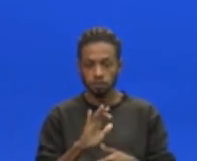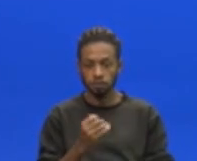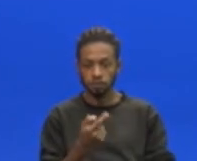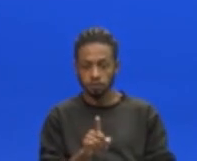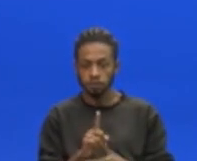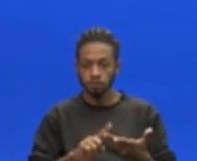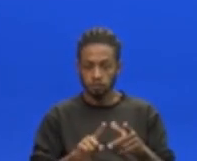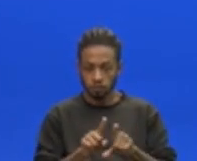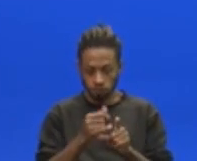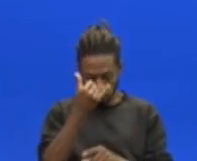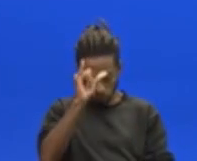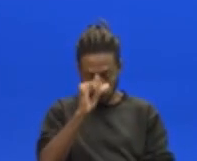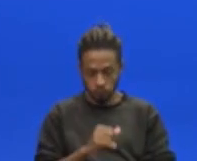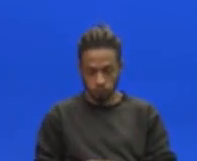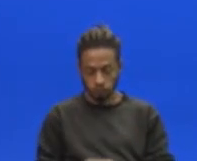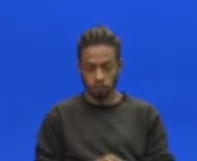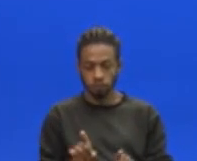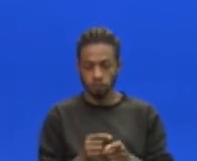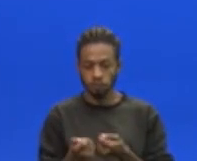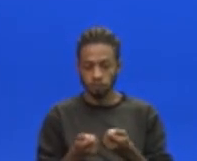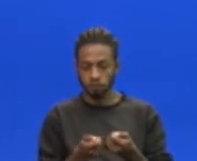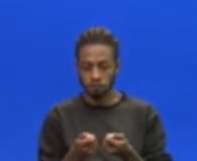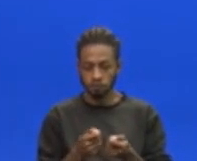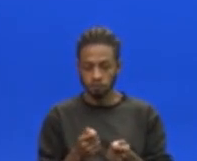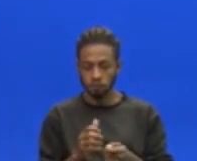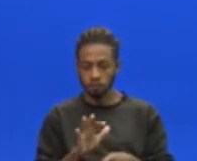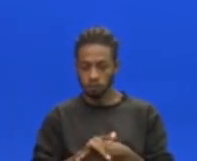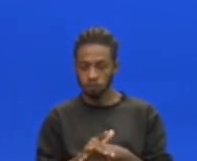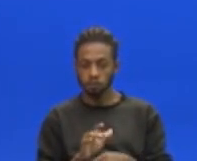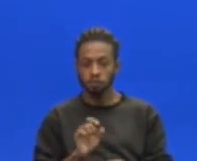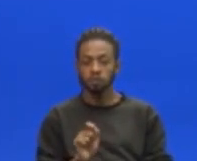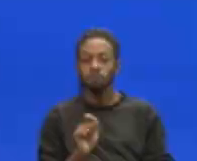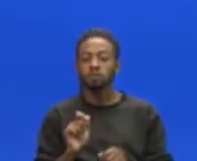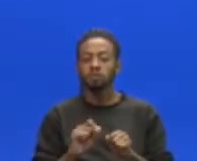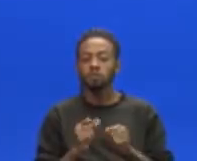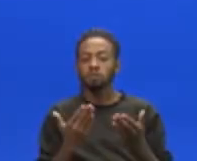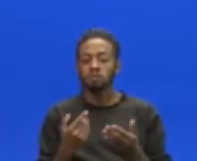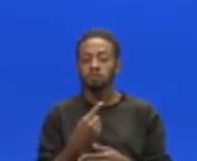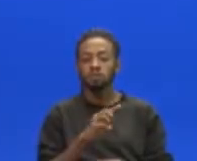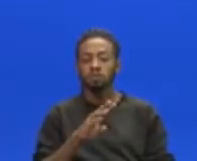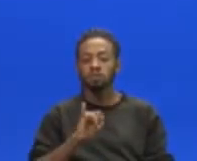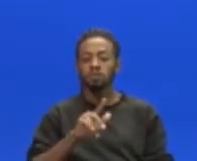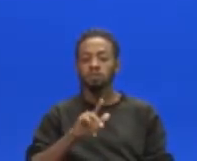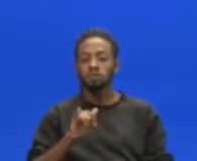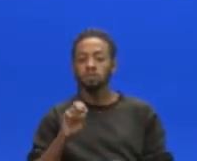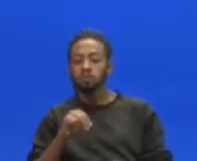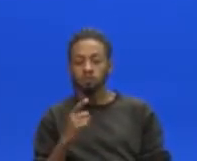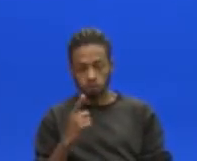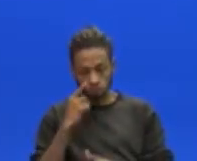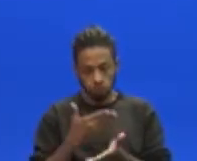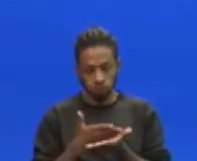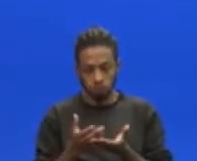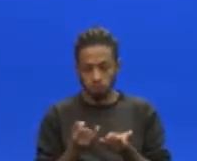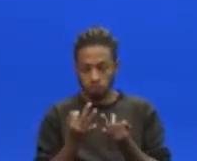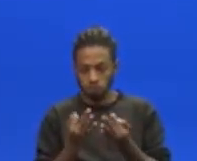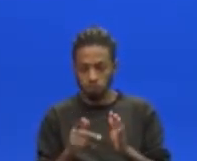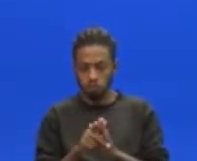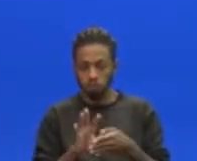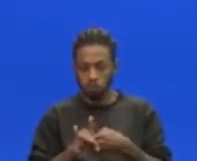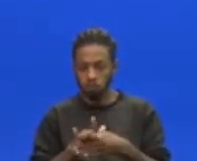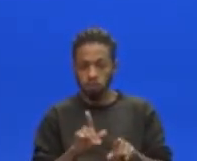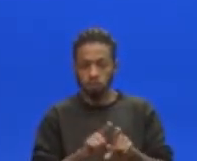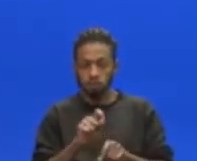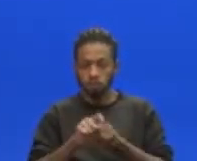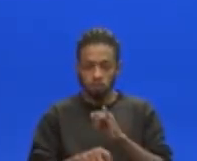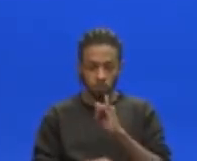e prevenções e controle de doenças. Então, William Farr, o que ele faz? Ele começa a classificar as doenças em